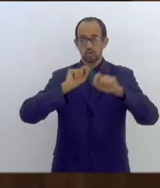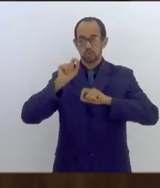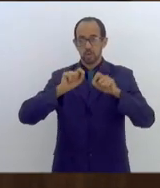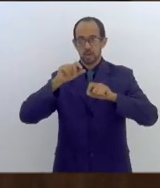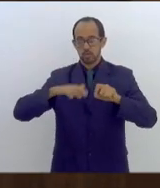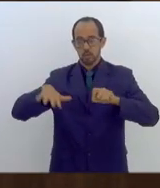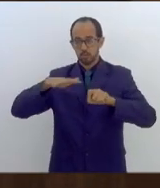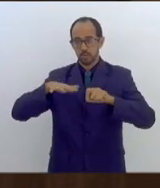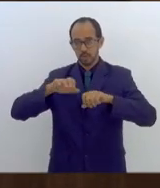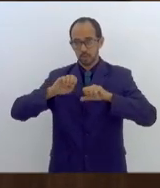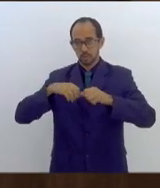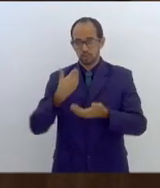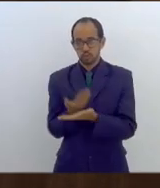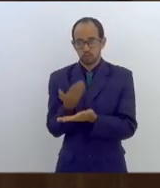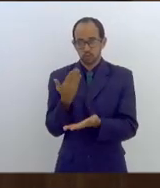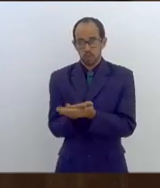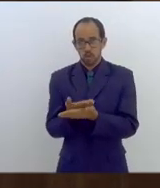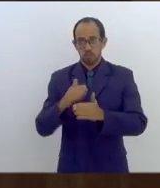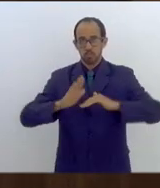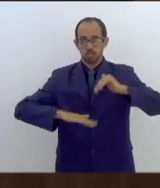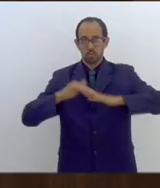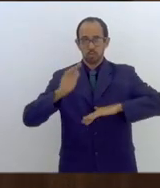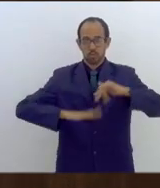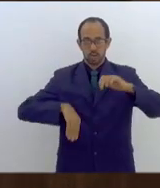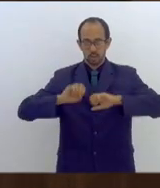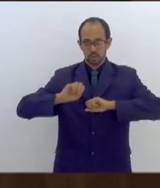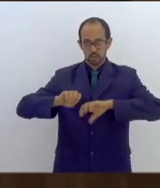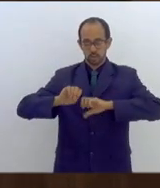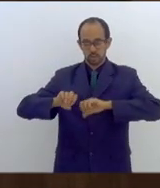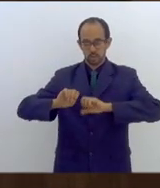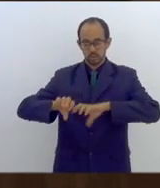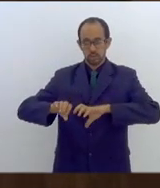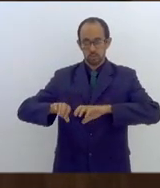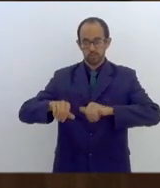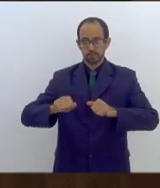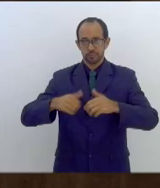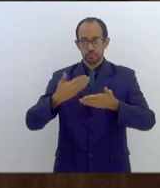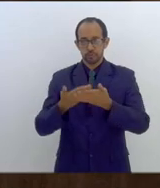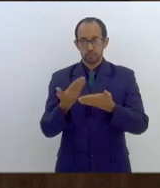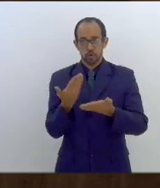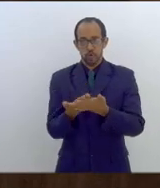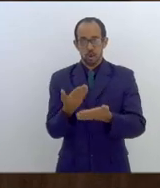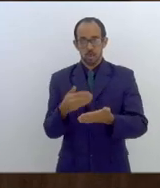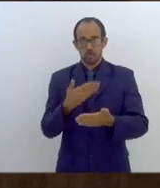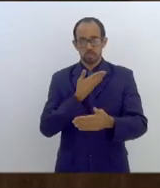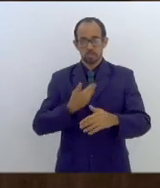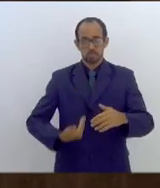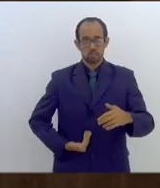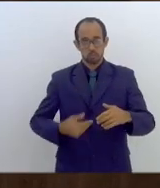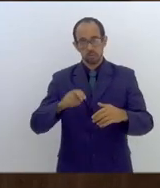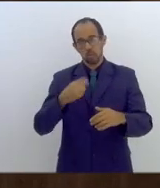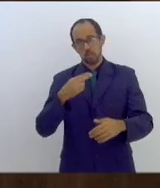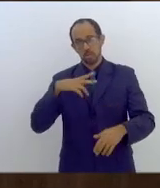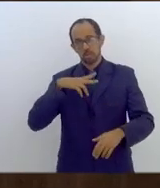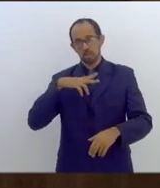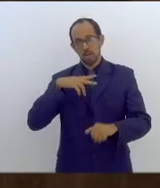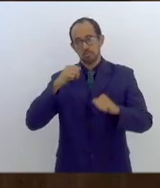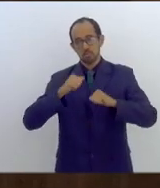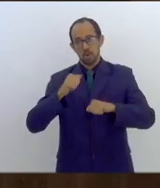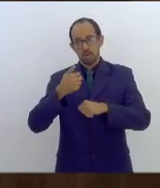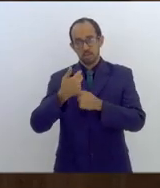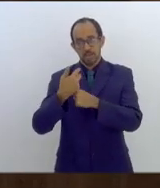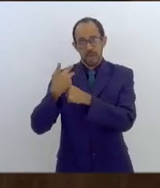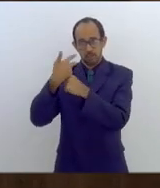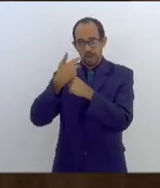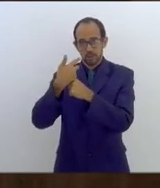ambiente escolar, profissionais da educação e estudantes de escolas públicas e privadas só podem ser filmados ou gravados mediante autorização